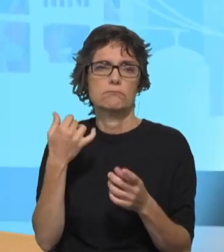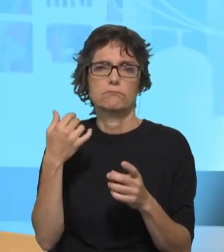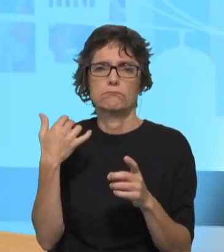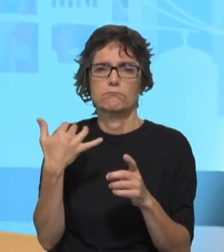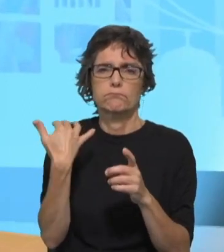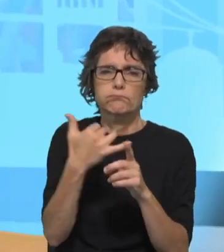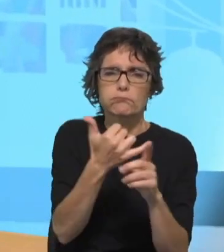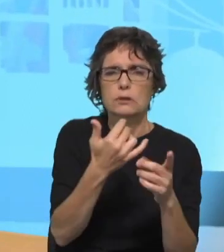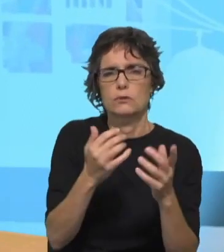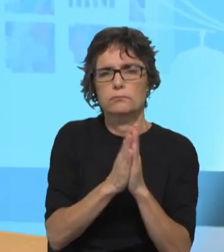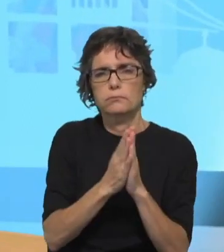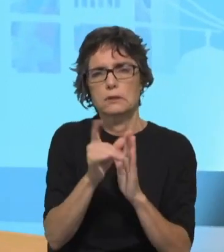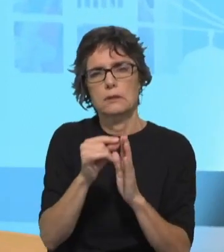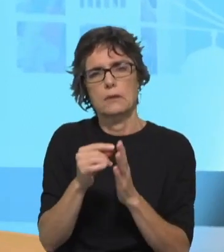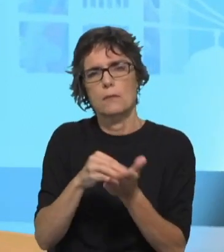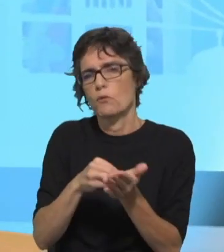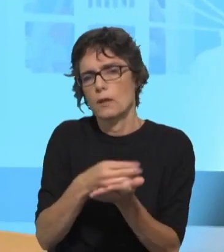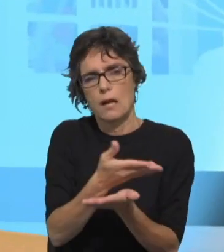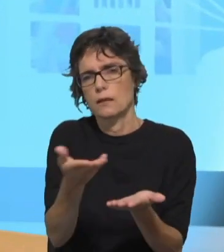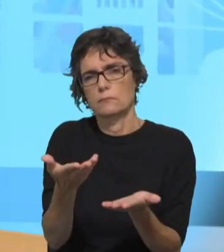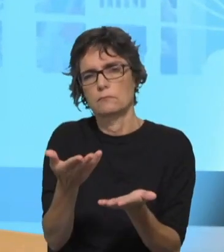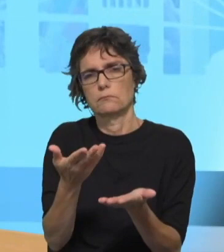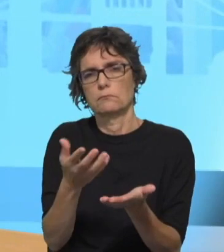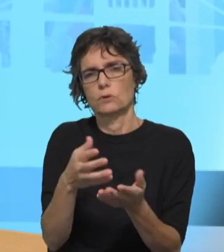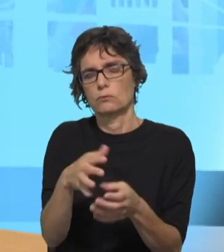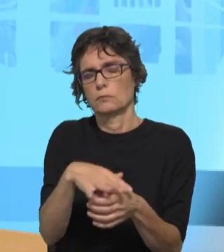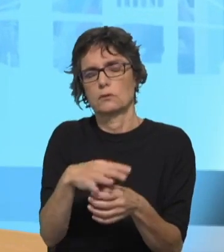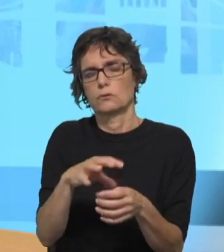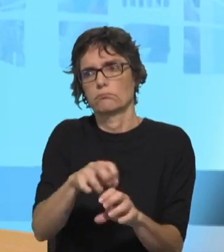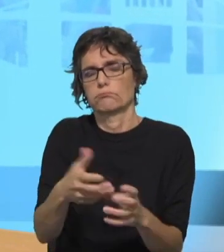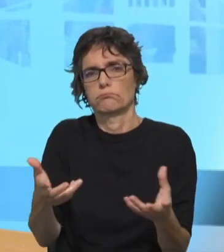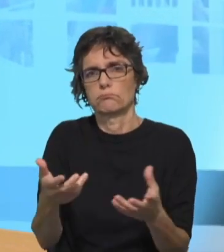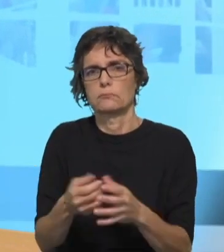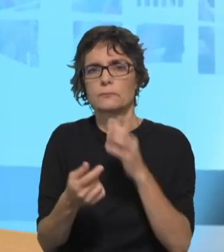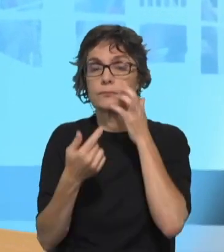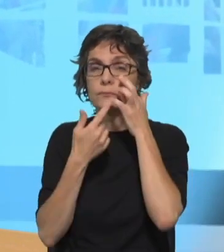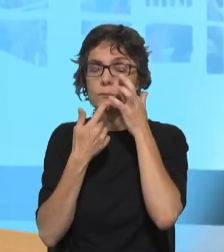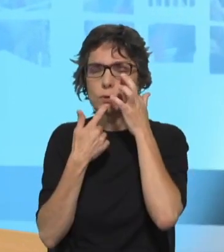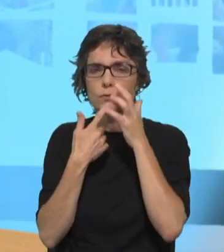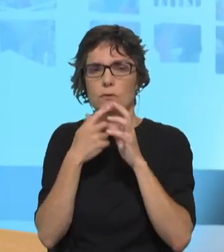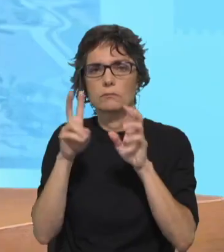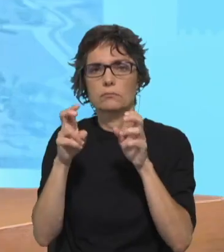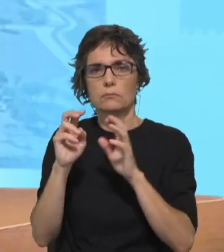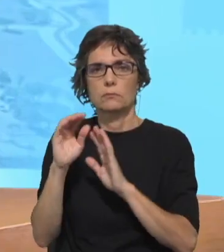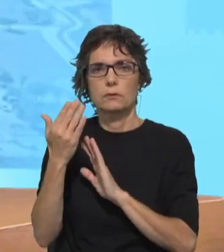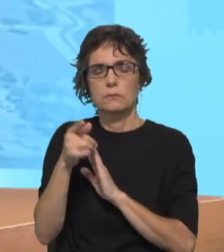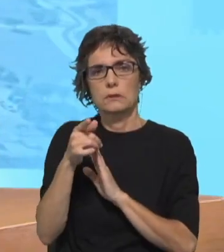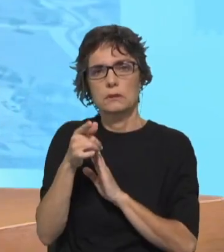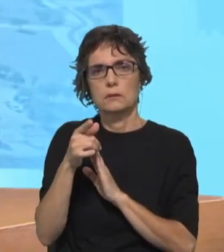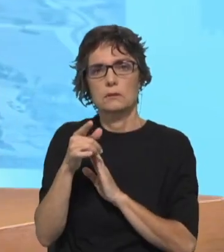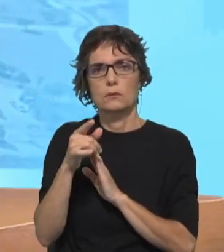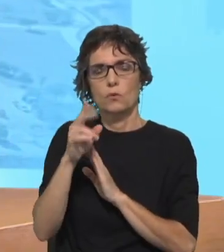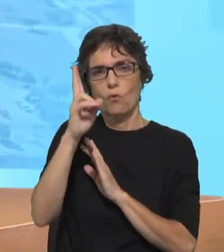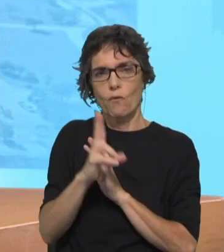sociais que têm de enfrentar. E perguntava-te, Paulo Aido, que centralidade tem este tema no pontificado